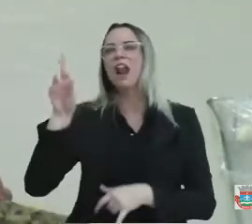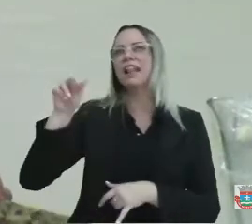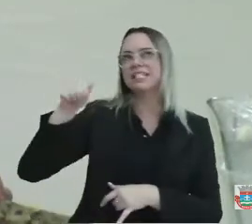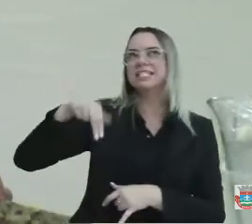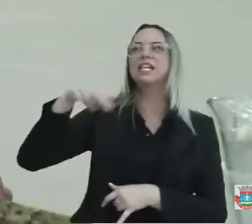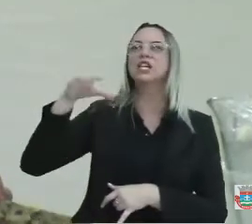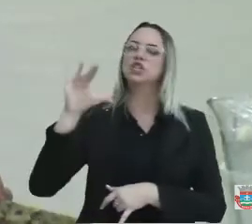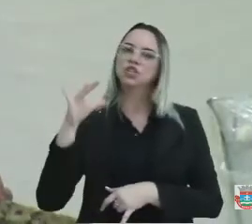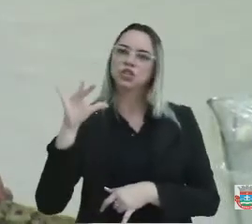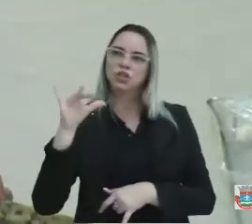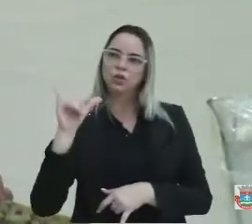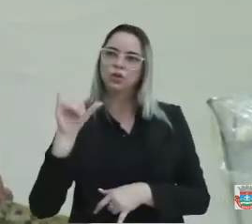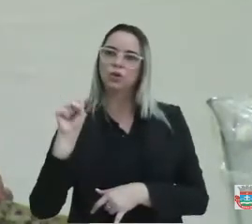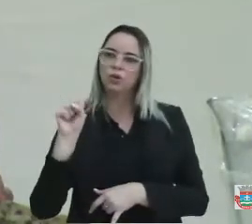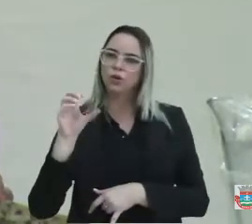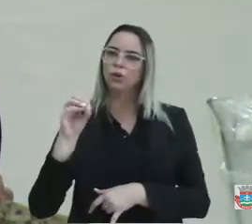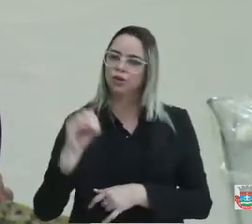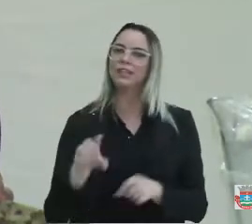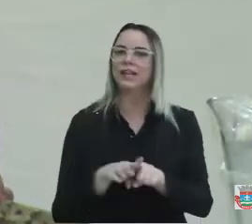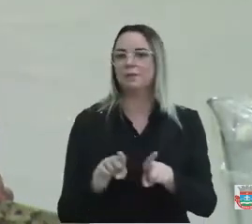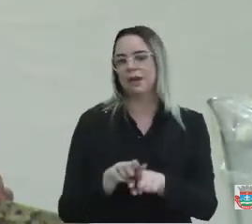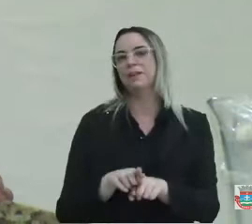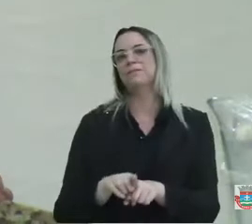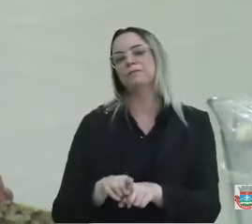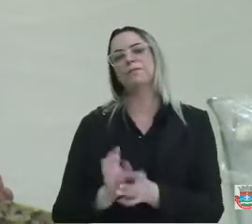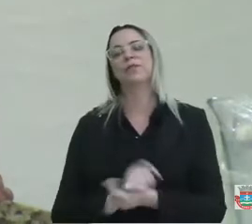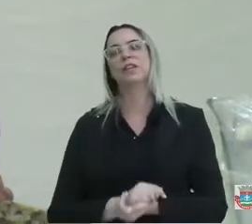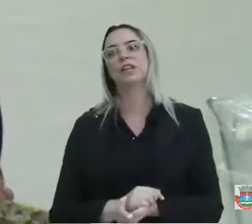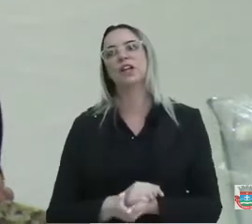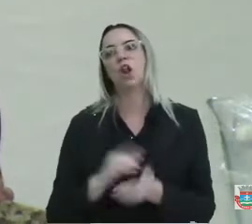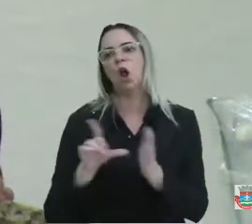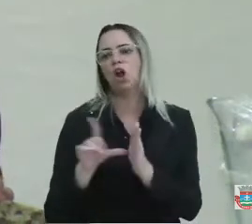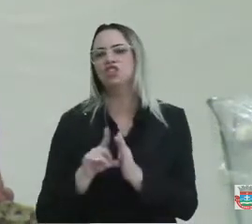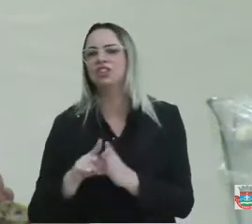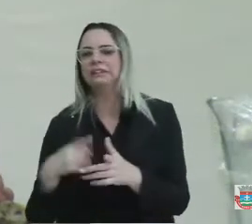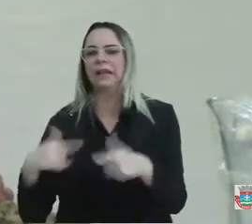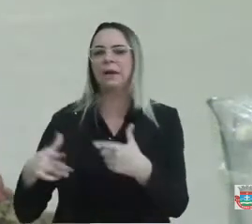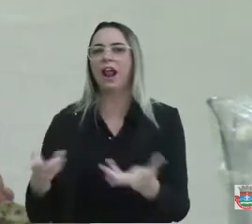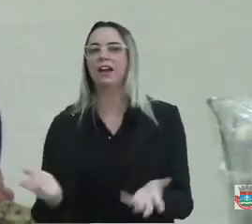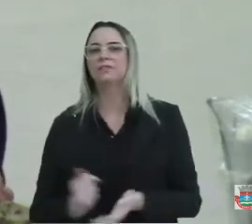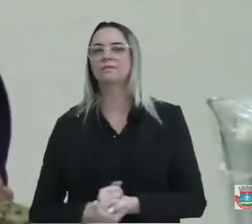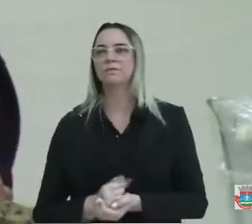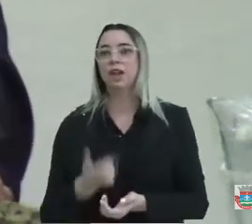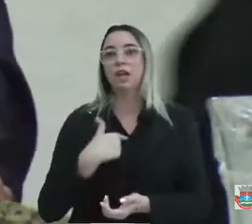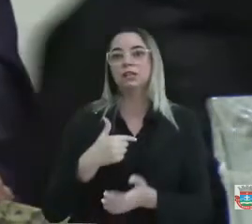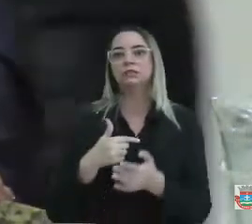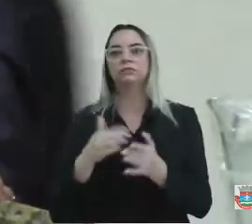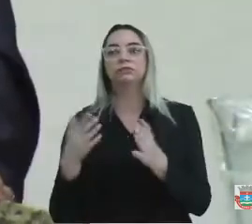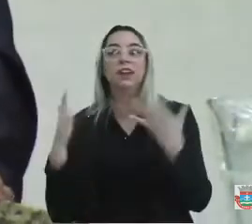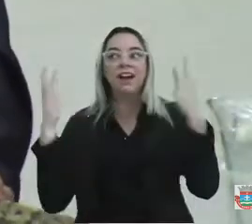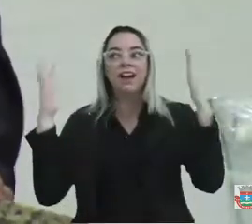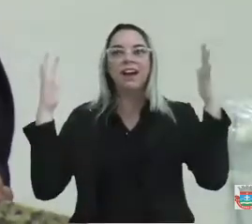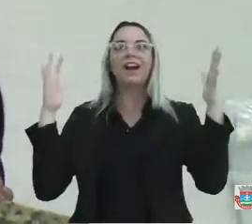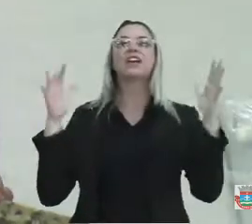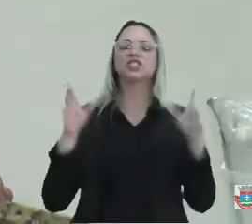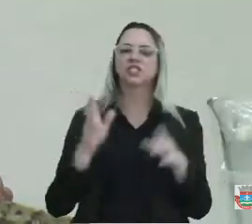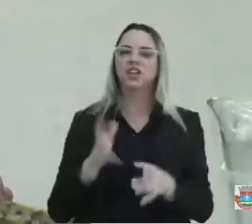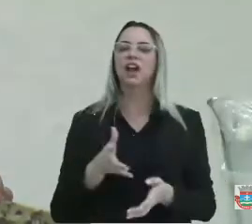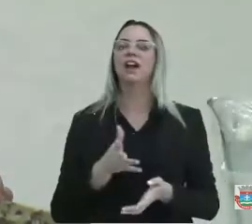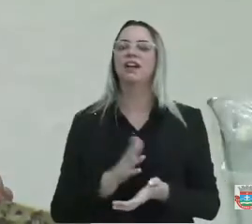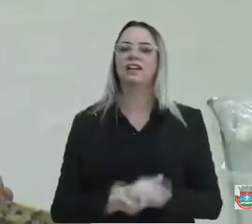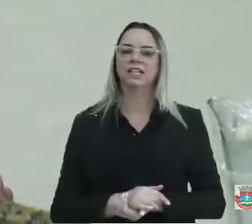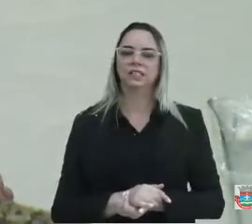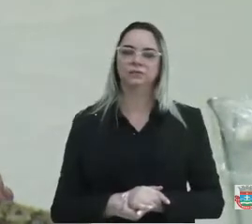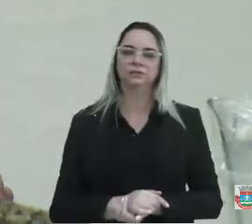lá na Arthur Consórcio. Hoje coloquei aqui, presidente, umas felicitações.